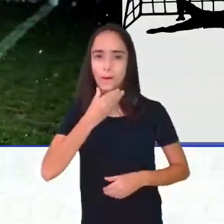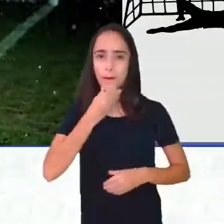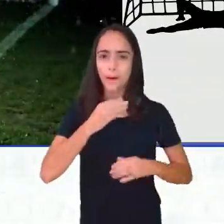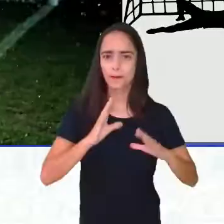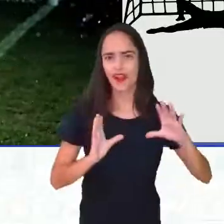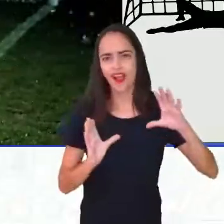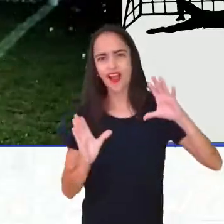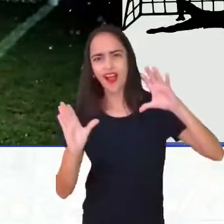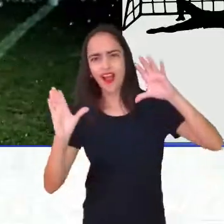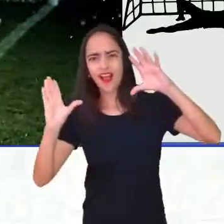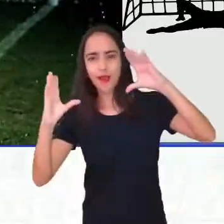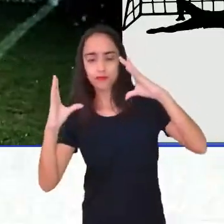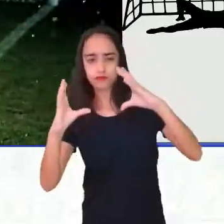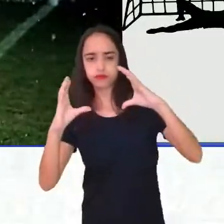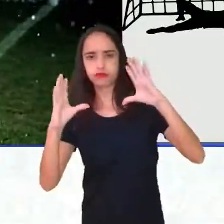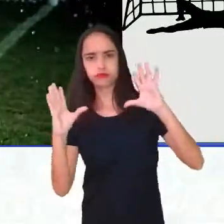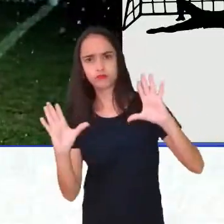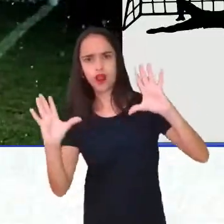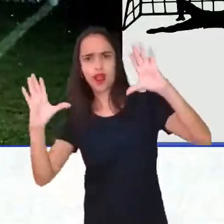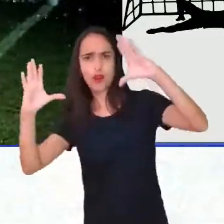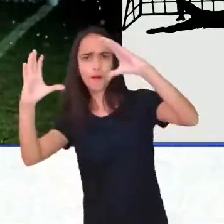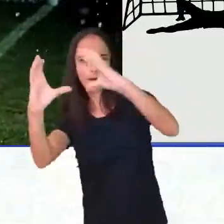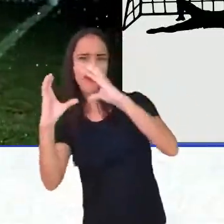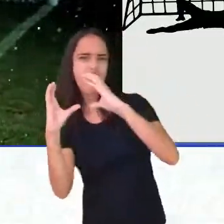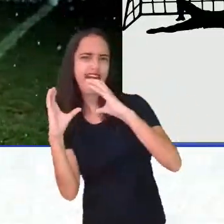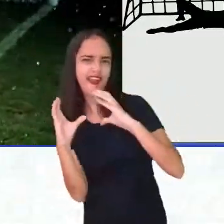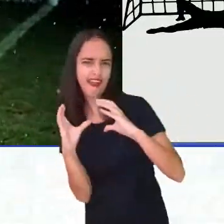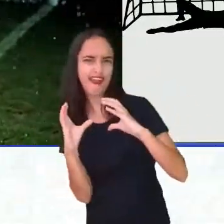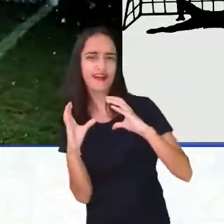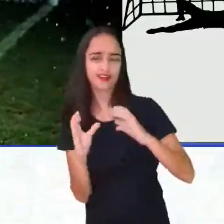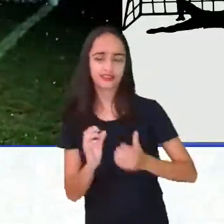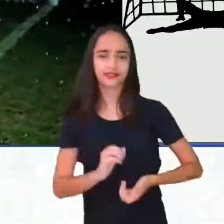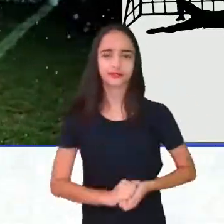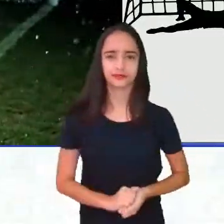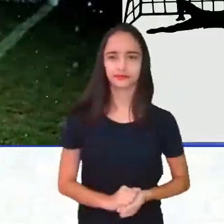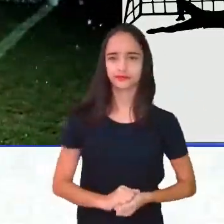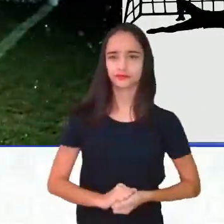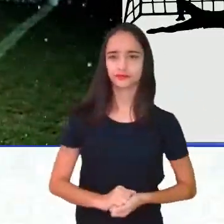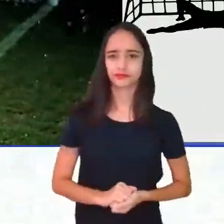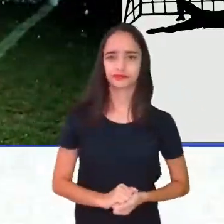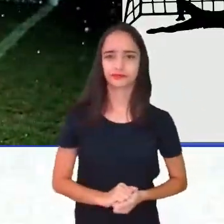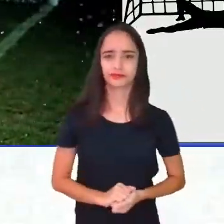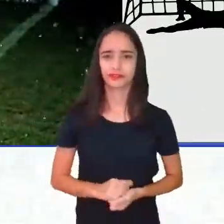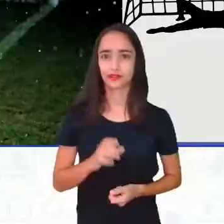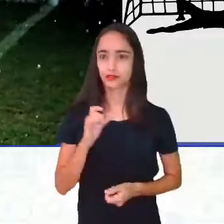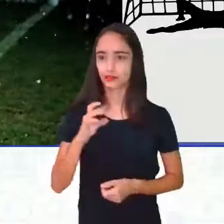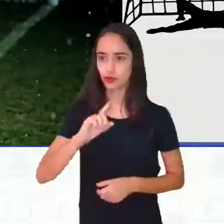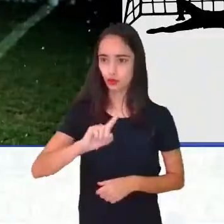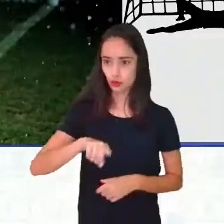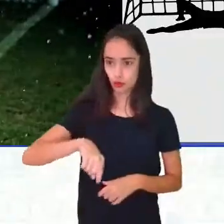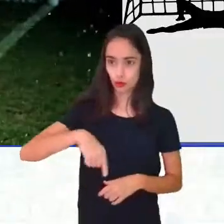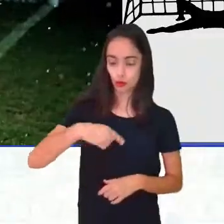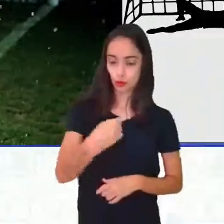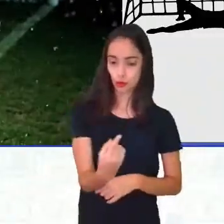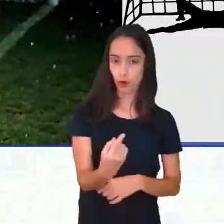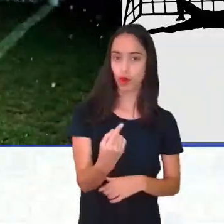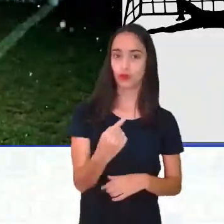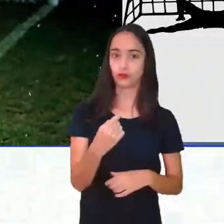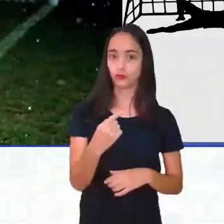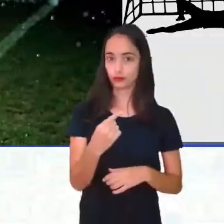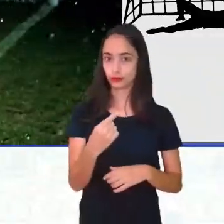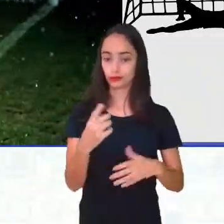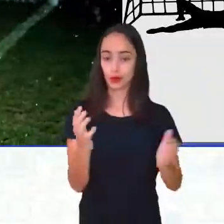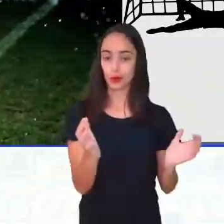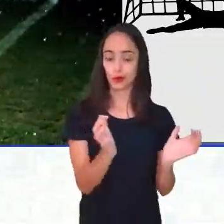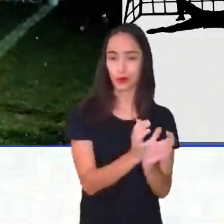bola. Então, chute a gol é só no outro time, né, gente? Não é possível que um brasileiro vai torcer